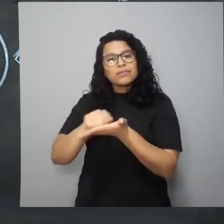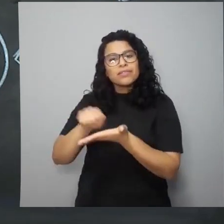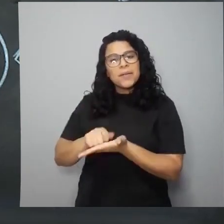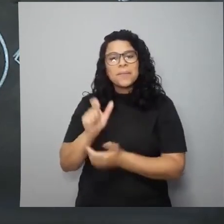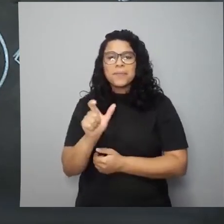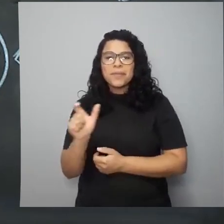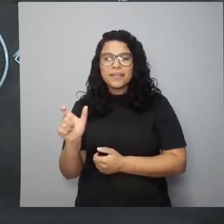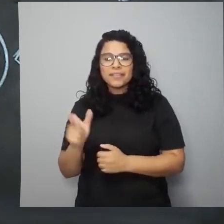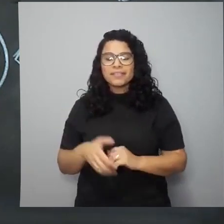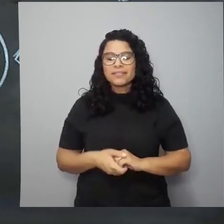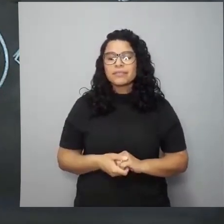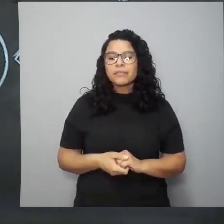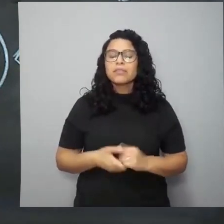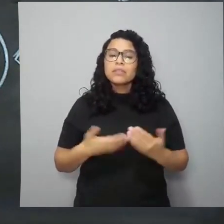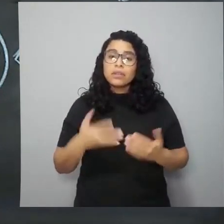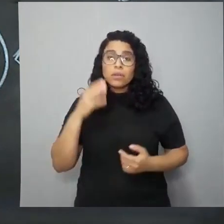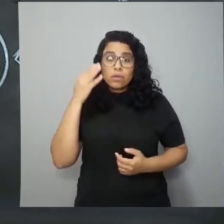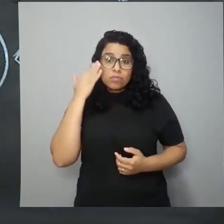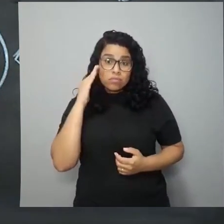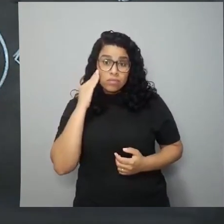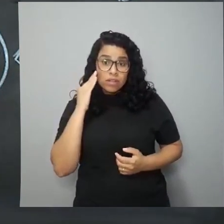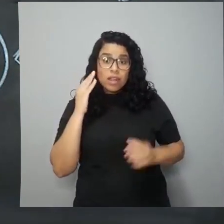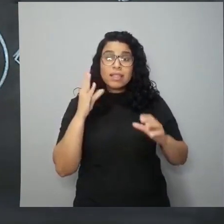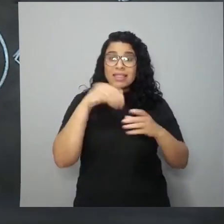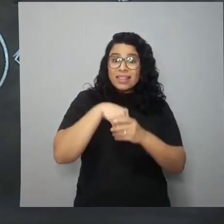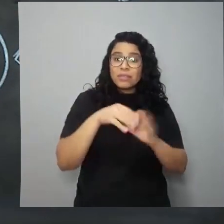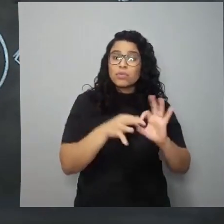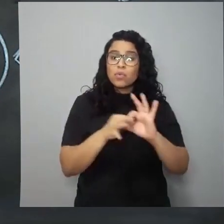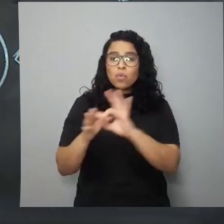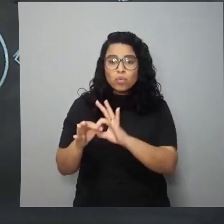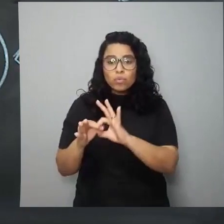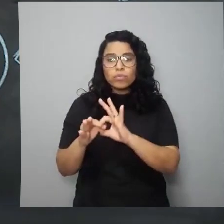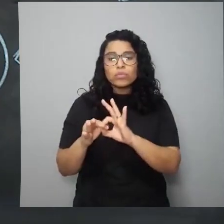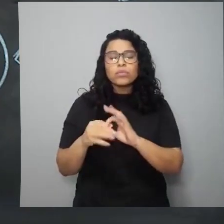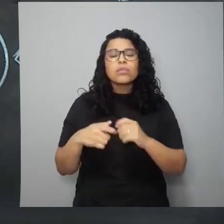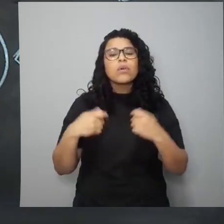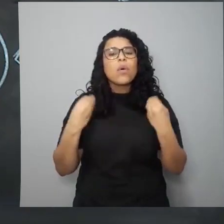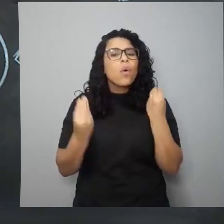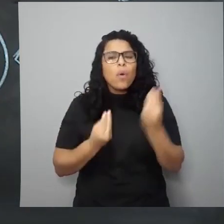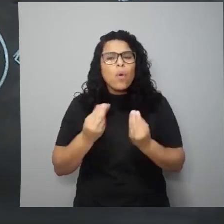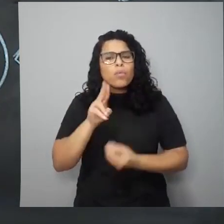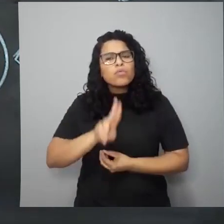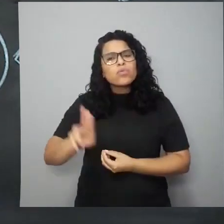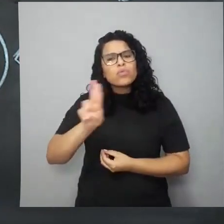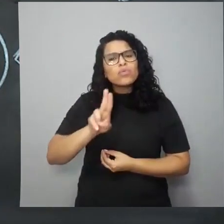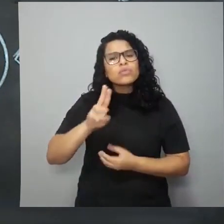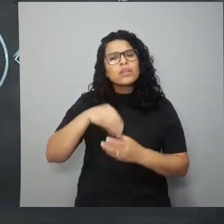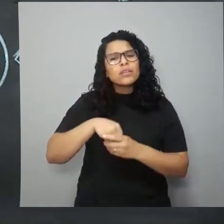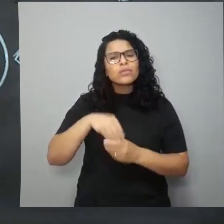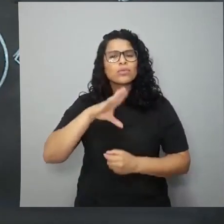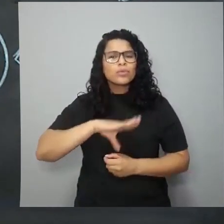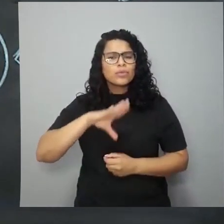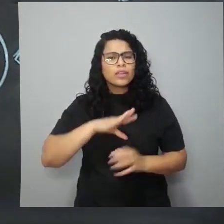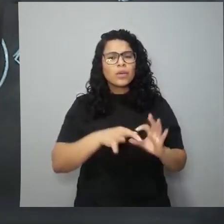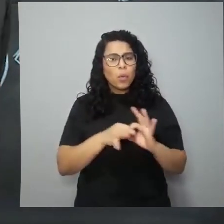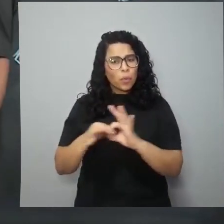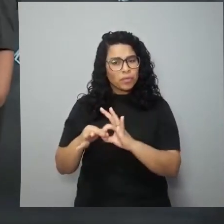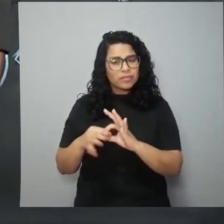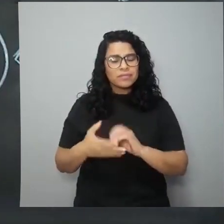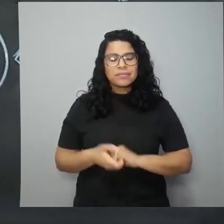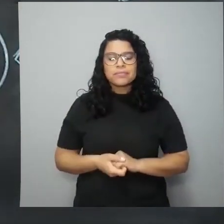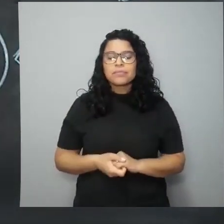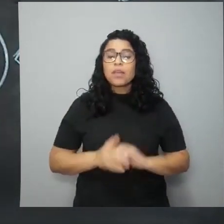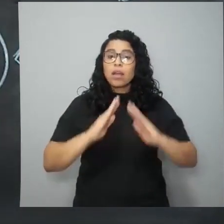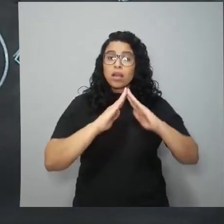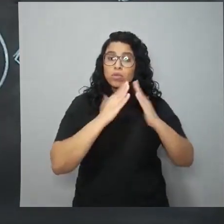palavras, ok? Vamos ver um contexto aqui antes de a gente ver a divisão? Como é que eu uso os números? Como é que eu uso os numerais na língua portuguesa? Olha só,